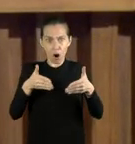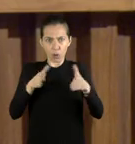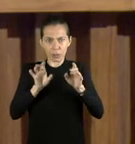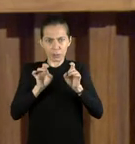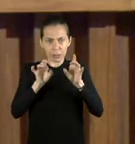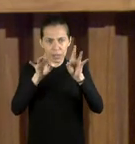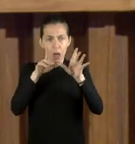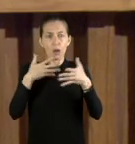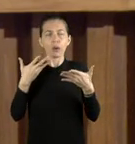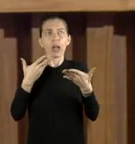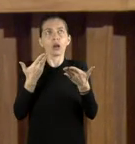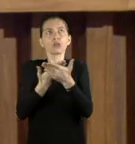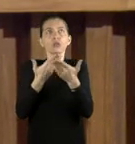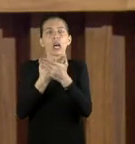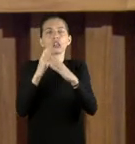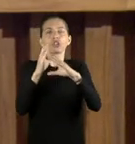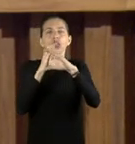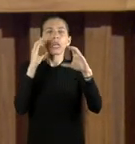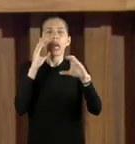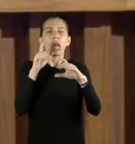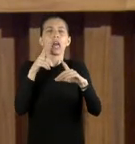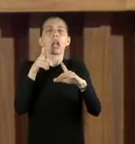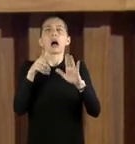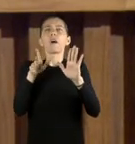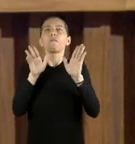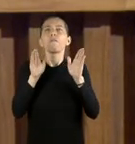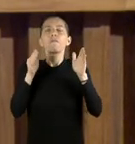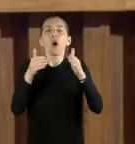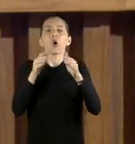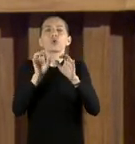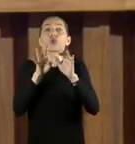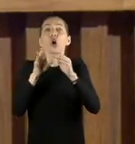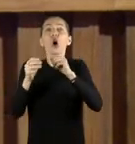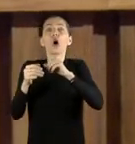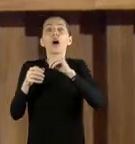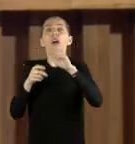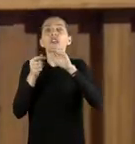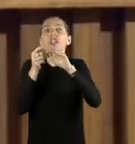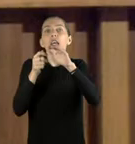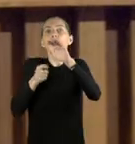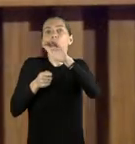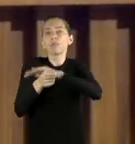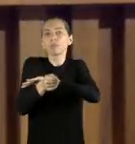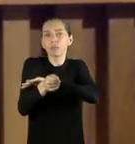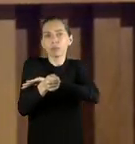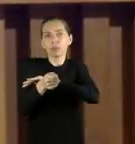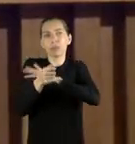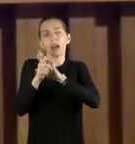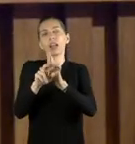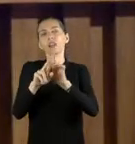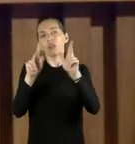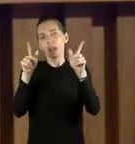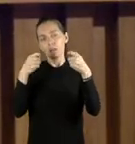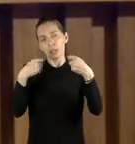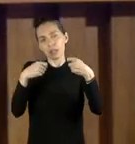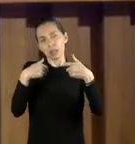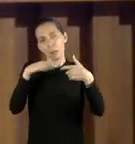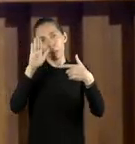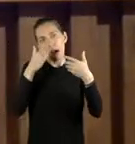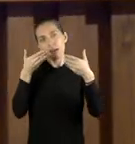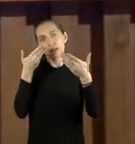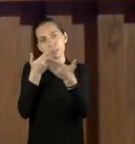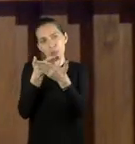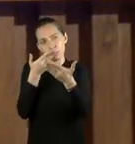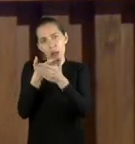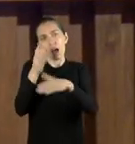eu quero estudar engenharia numa parte que trata sobre investimentos. Aí a história é um pouco mais complicada. Você vai ter que